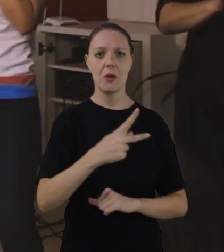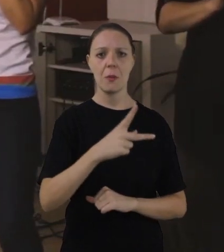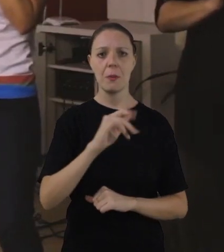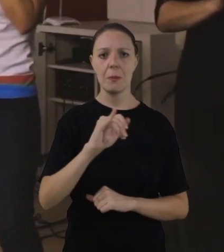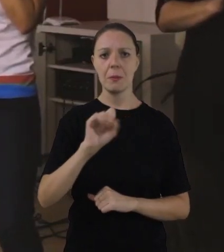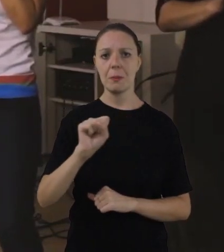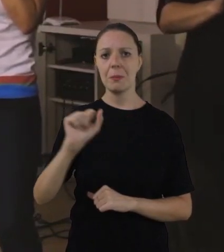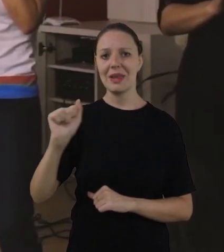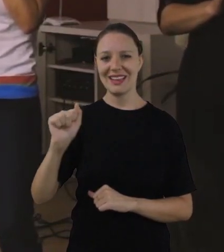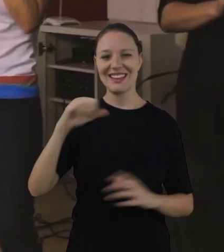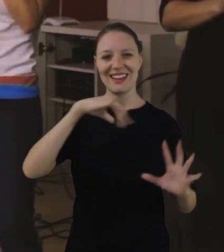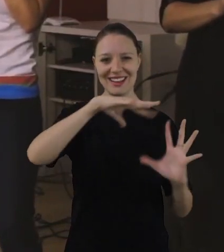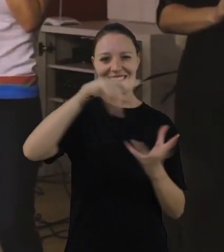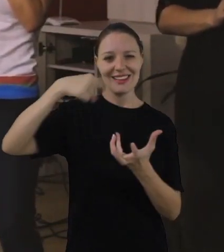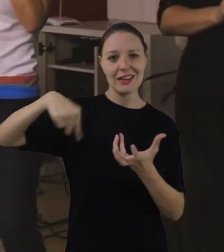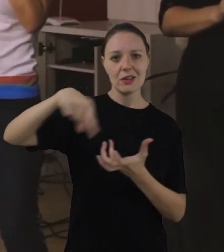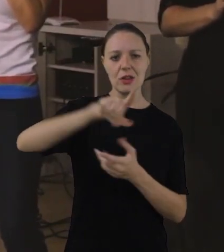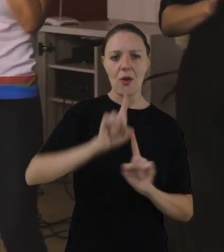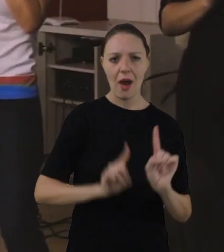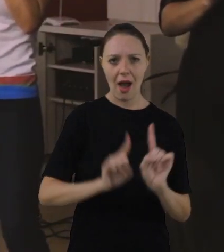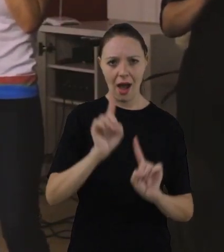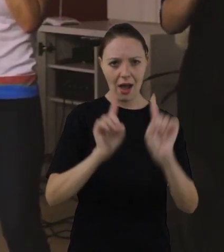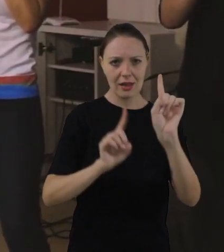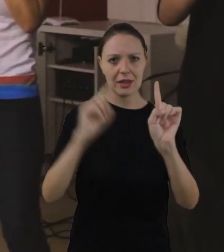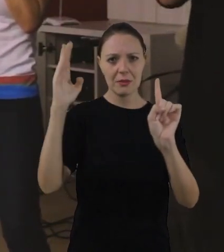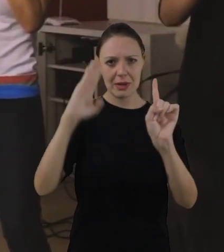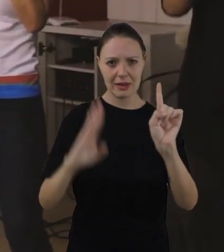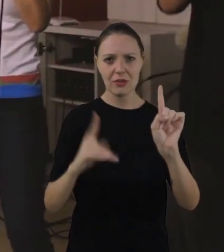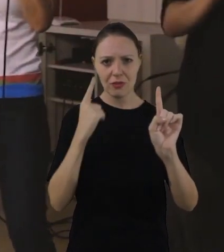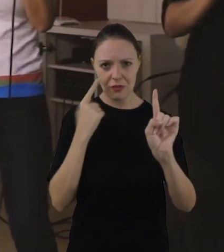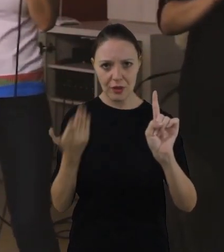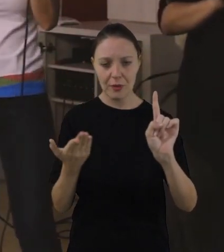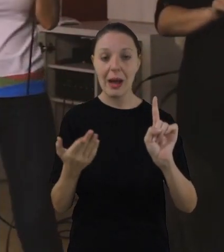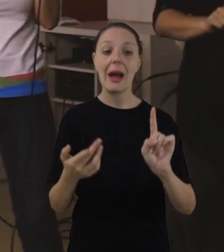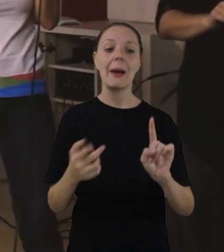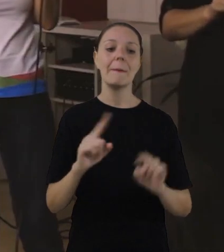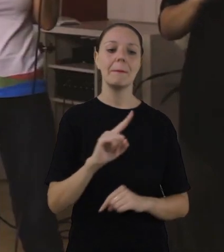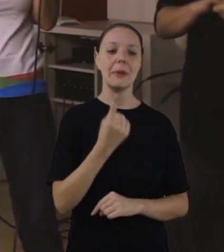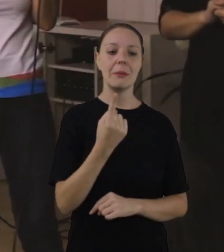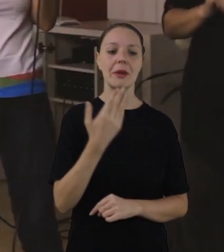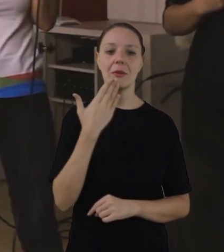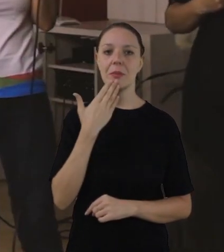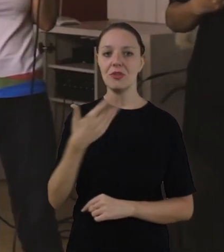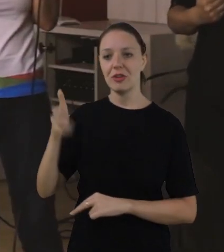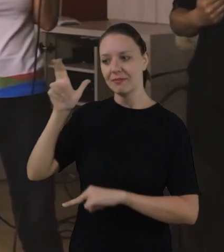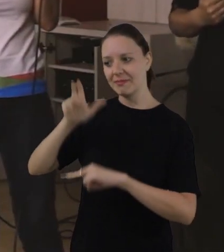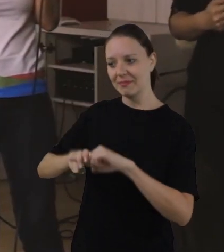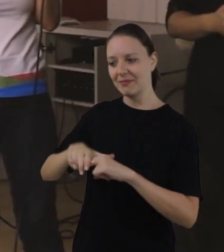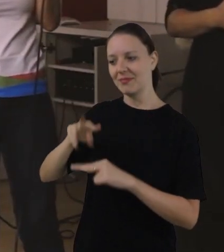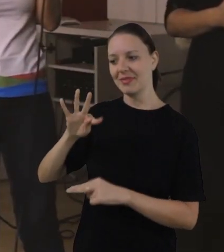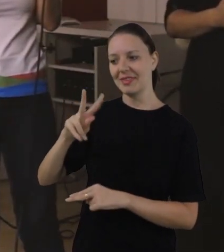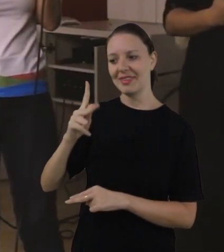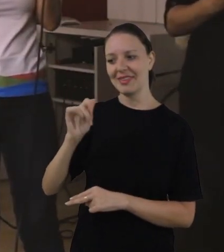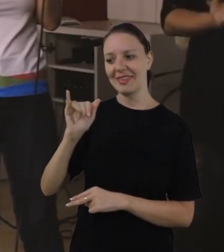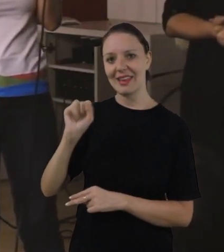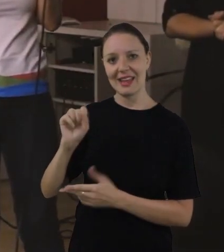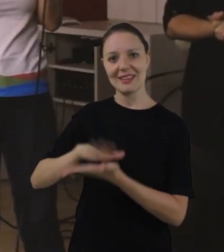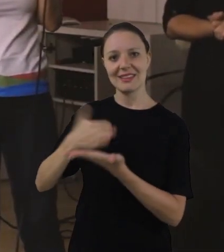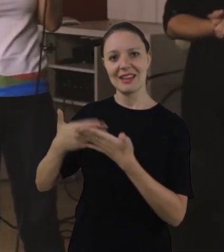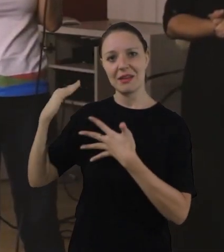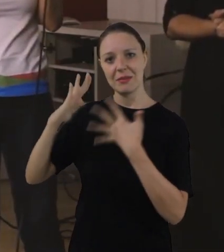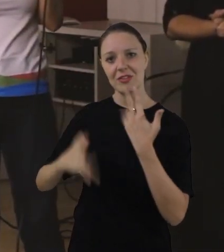PISA no ranking internacional. Mas, antes disso, eu vou agradecer a presença da Thaís, antes que ela